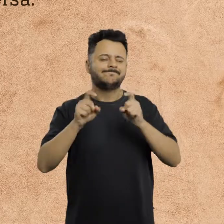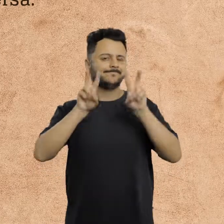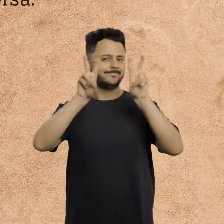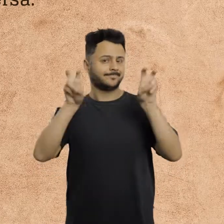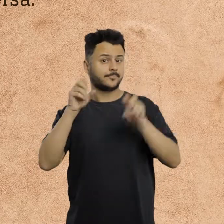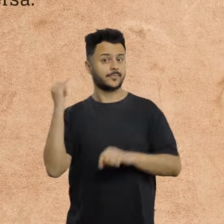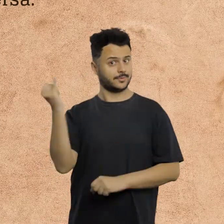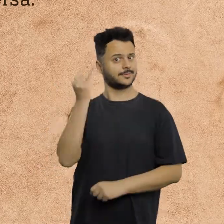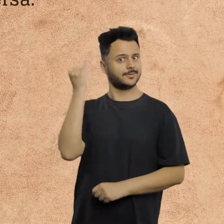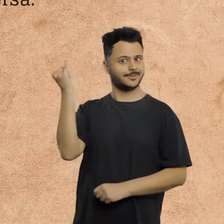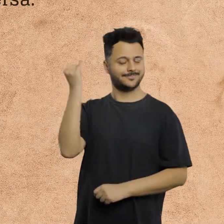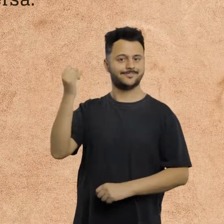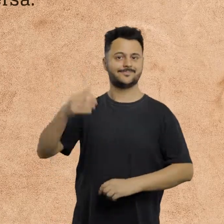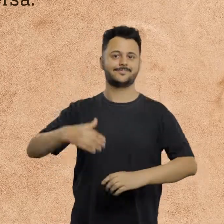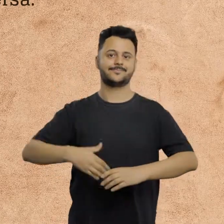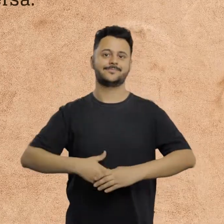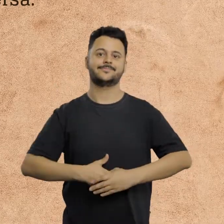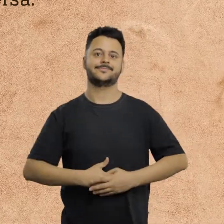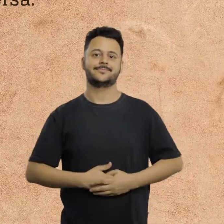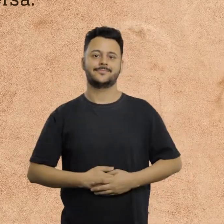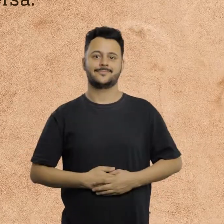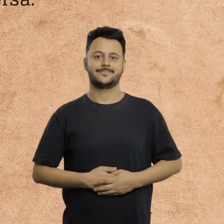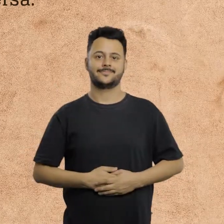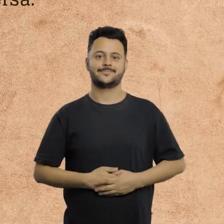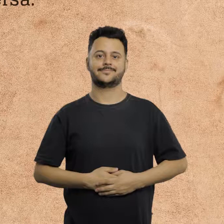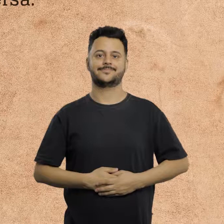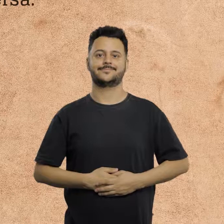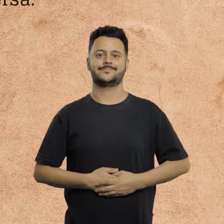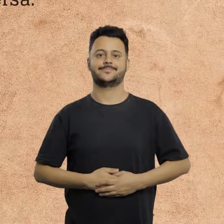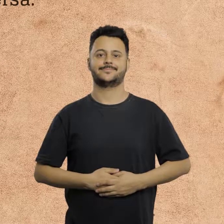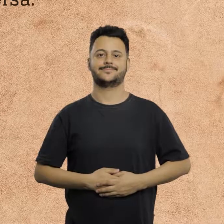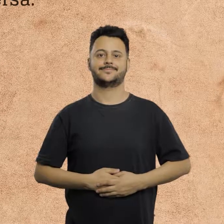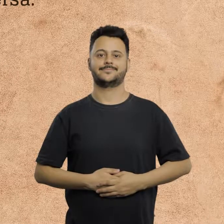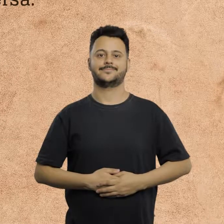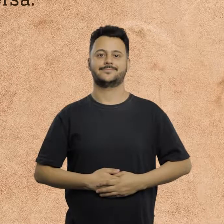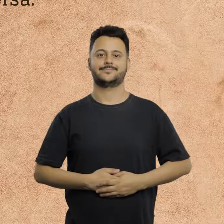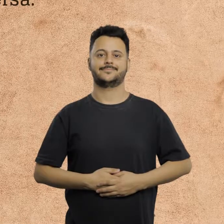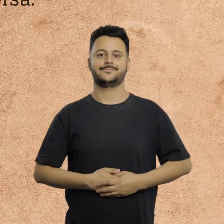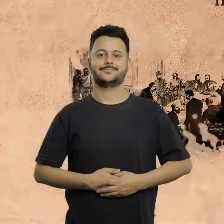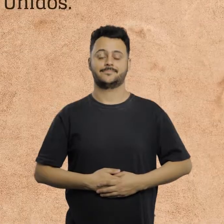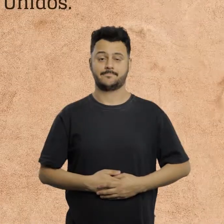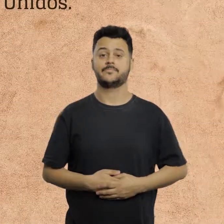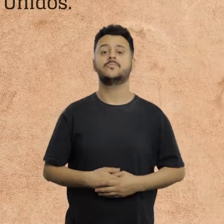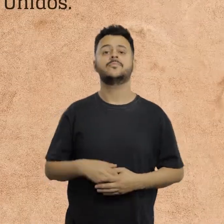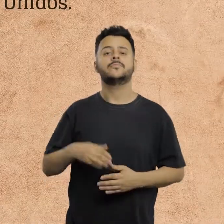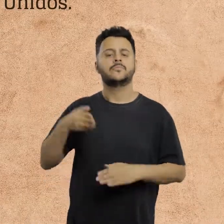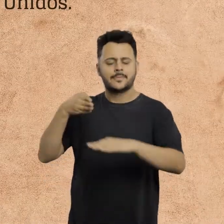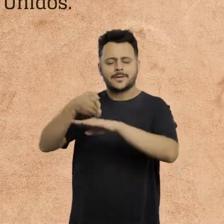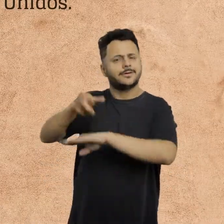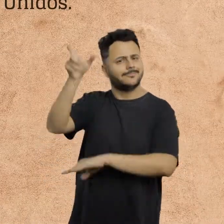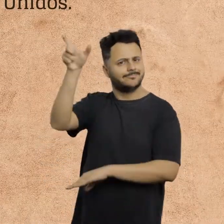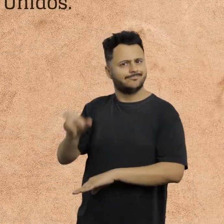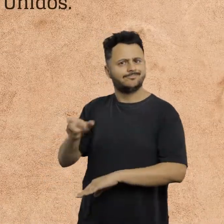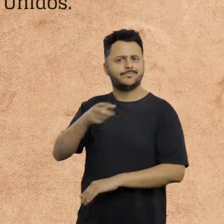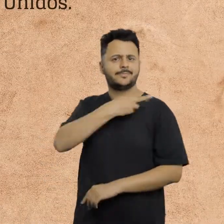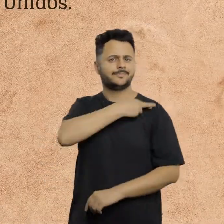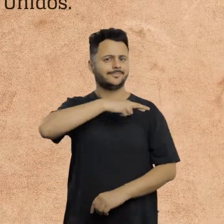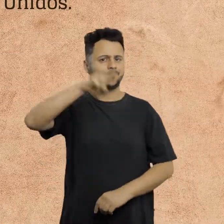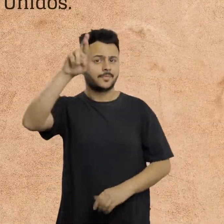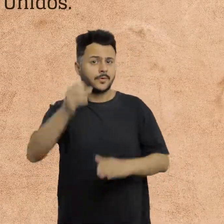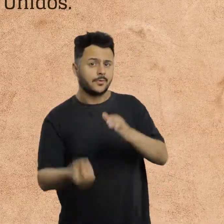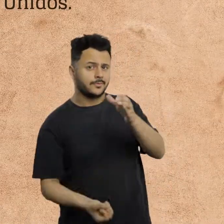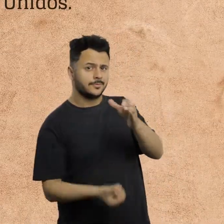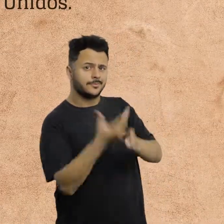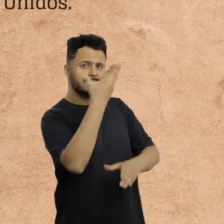Conferência. Reunião para tratar de algum assunto importante. Conversa. Mormon. Pessoa